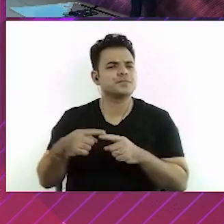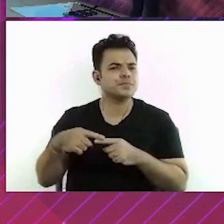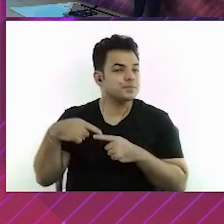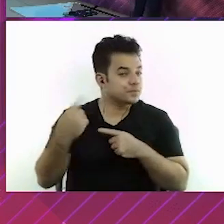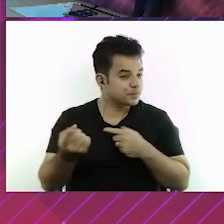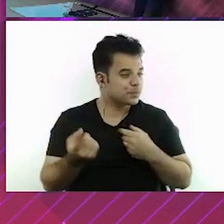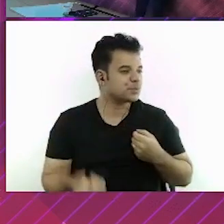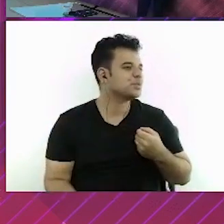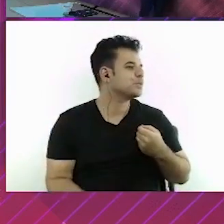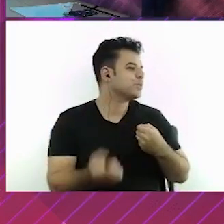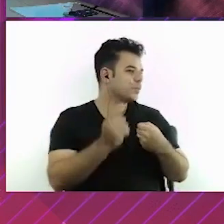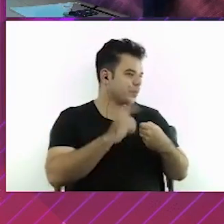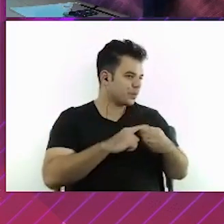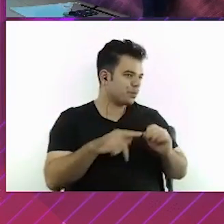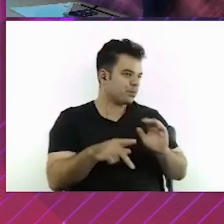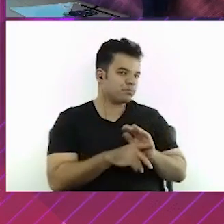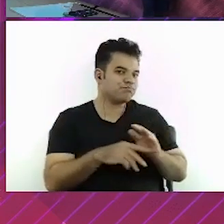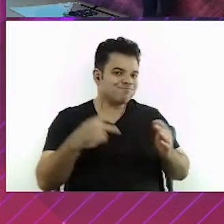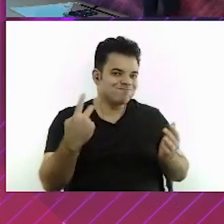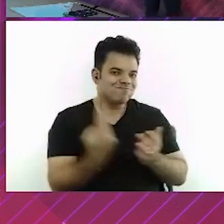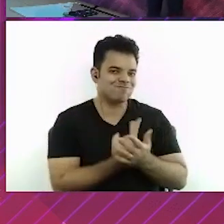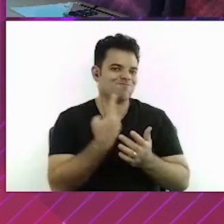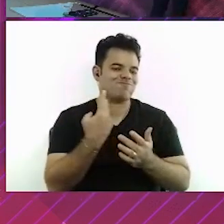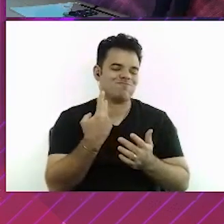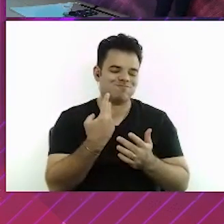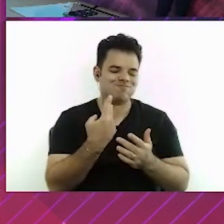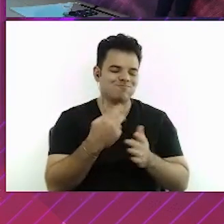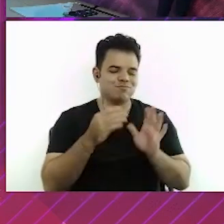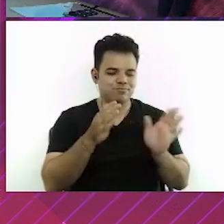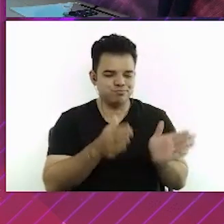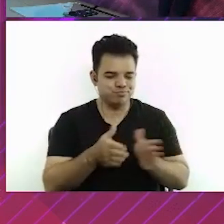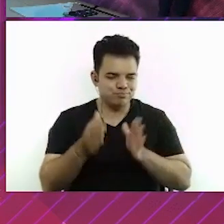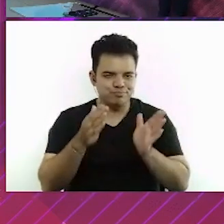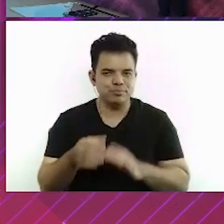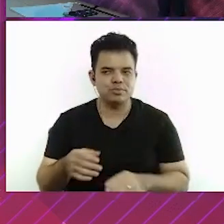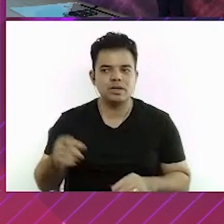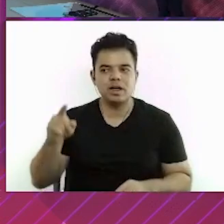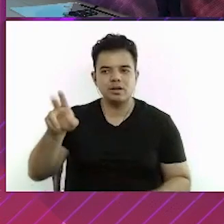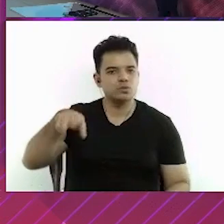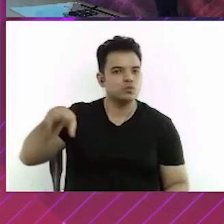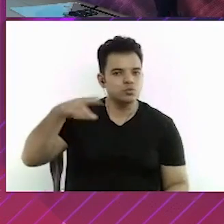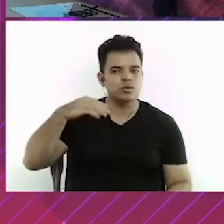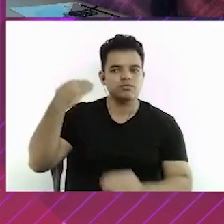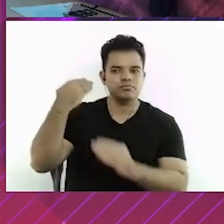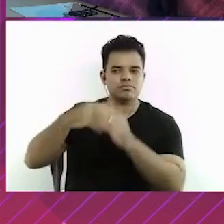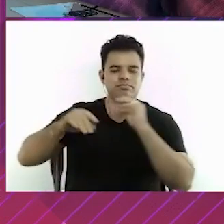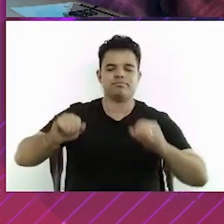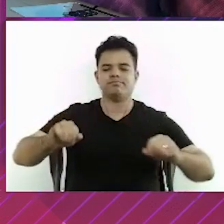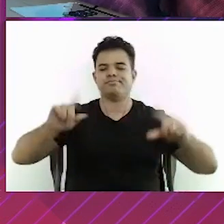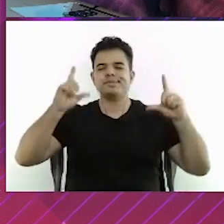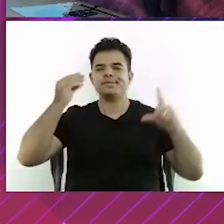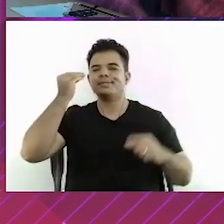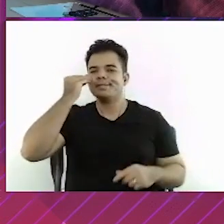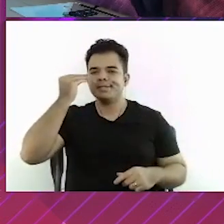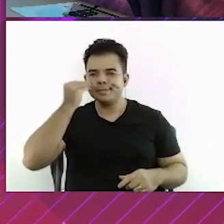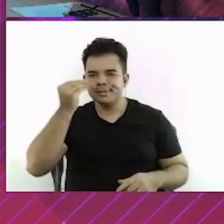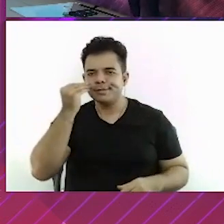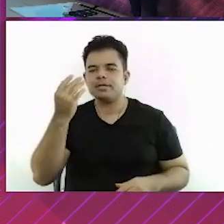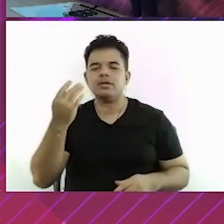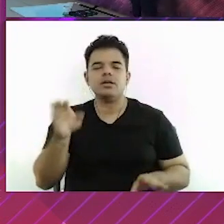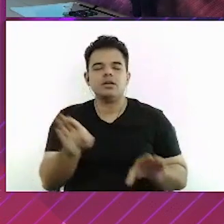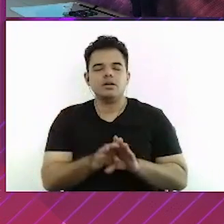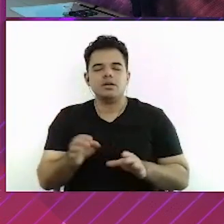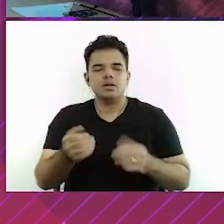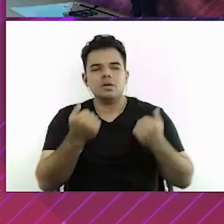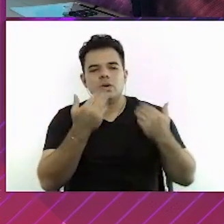questão da falha no processamento. Então, o consumidor recebeu uma mensagem, tentou processar, sei lá, depende de uma aplicação externa.